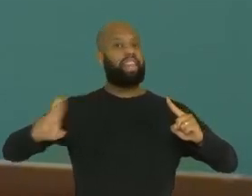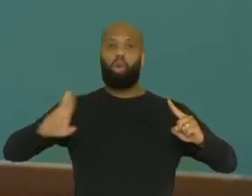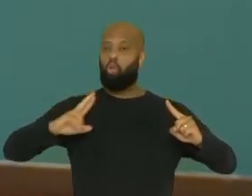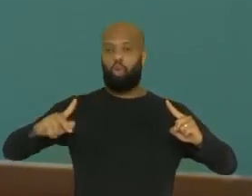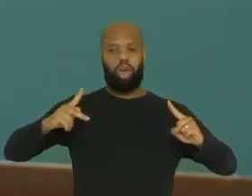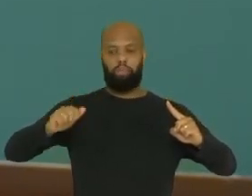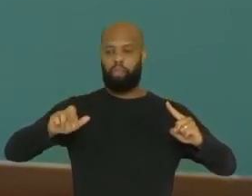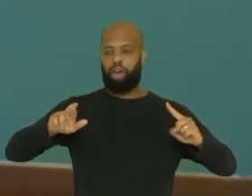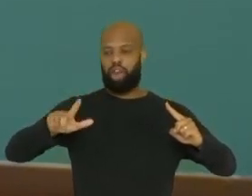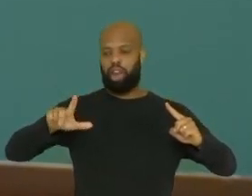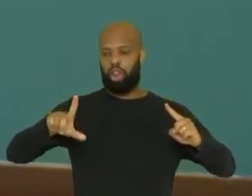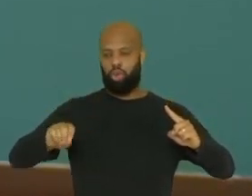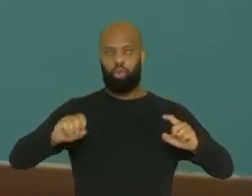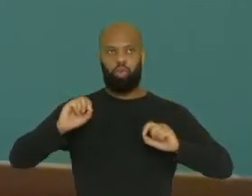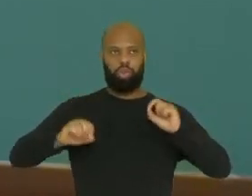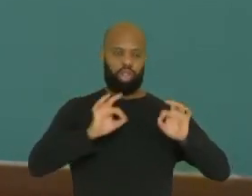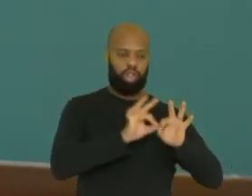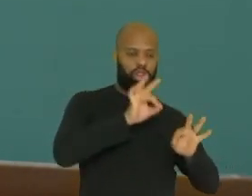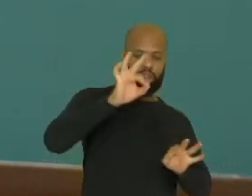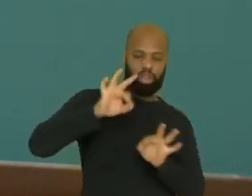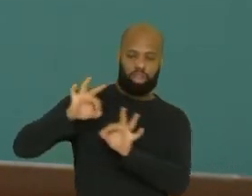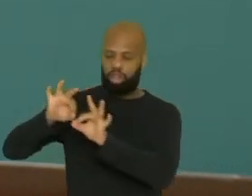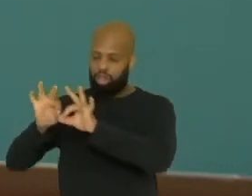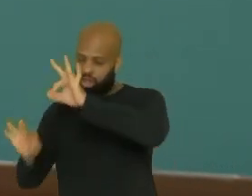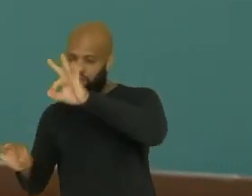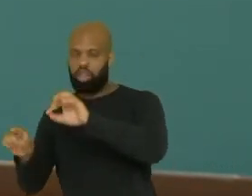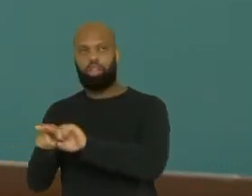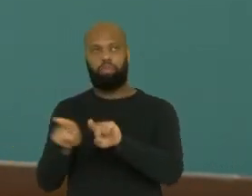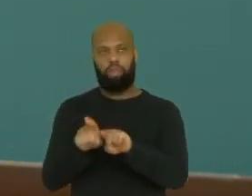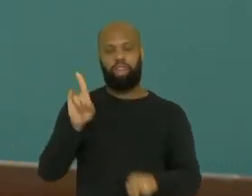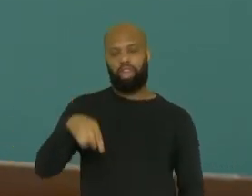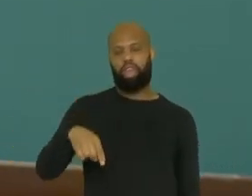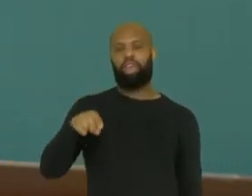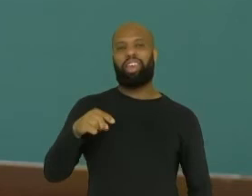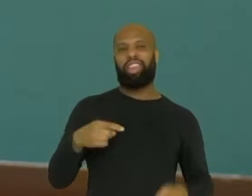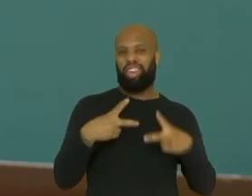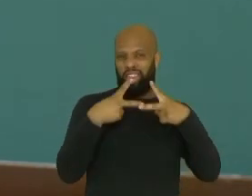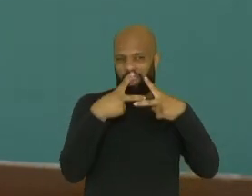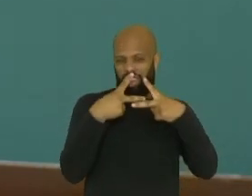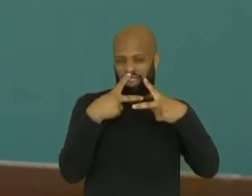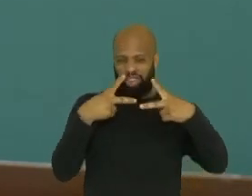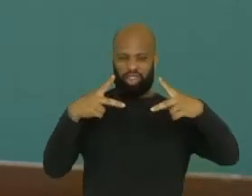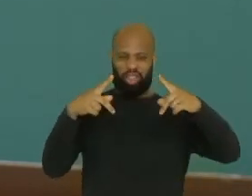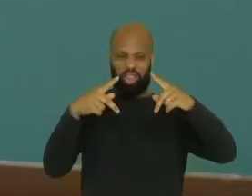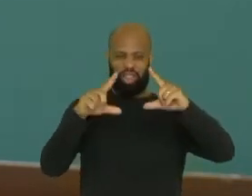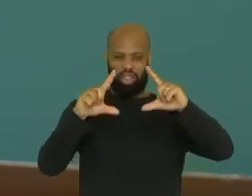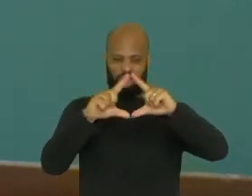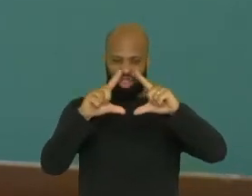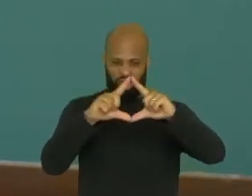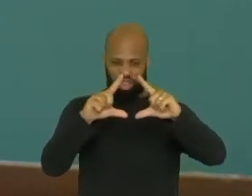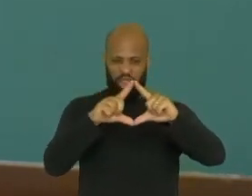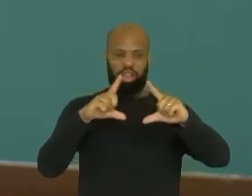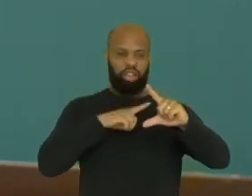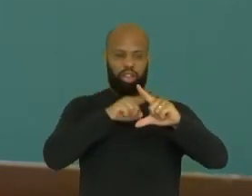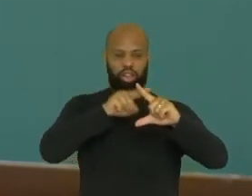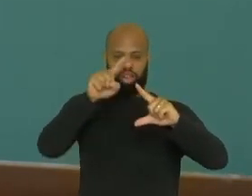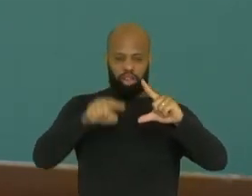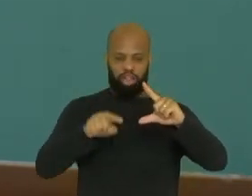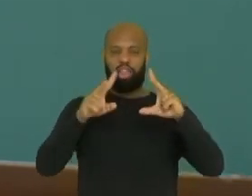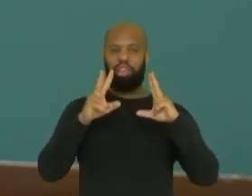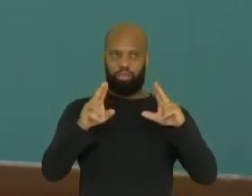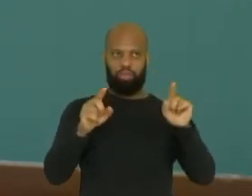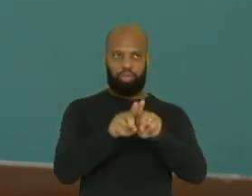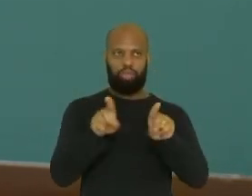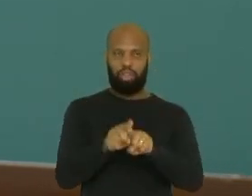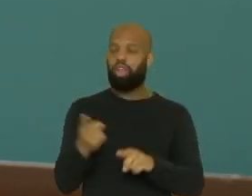medidas iguais então elas são do mesmo tamanho mesma coisa acontecia lá no triângulo isósceles lembra que ele tinha dois lados iguais